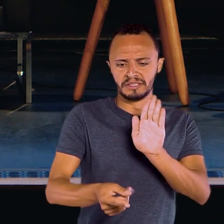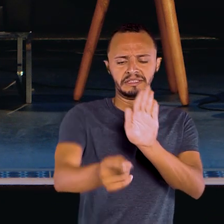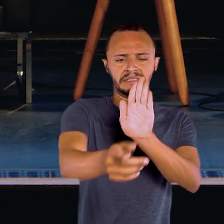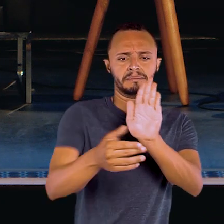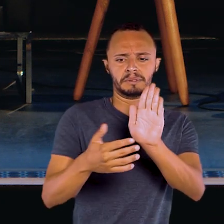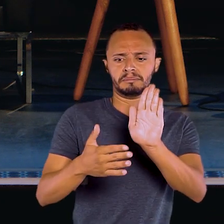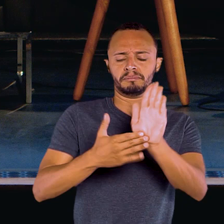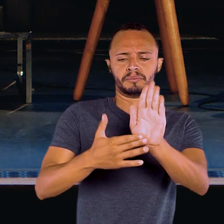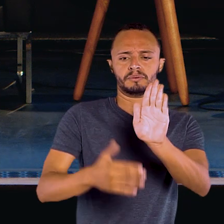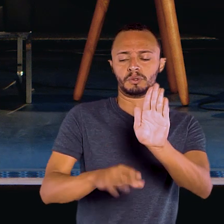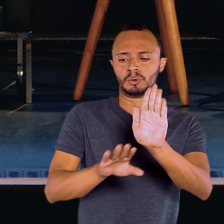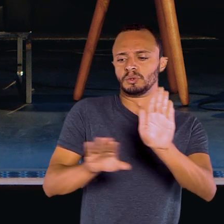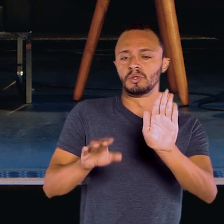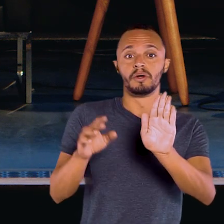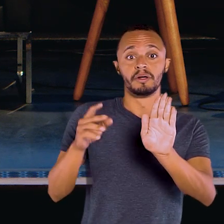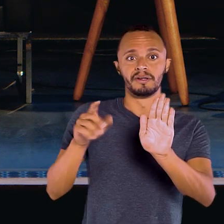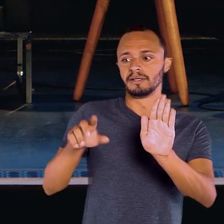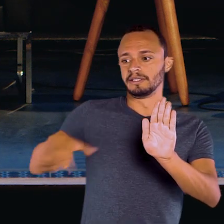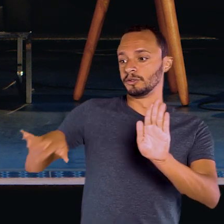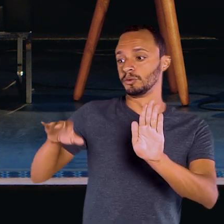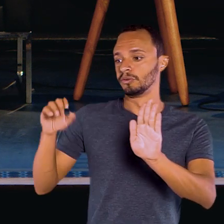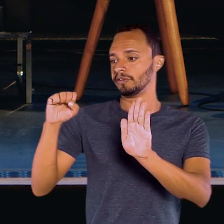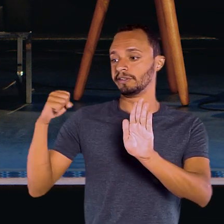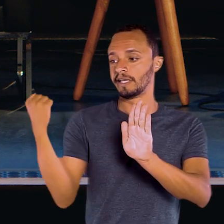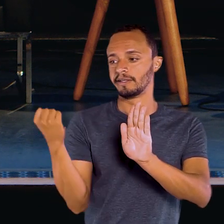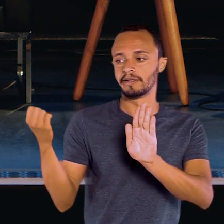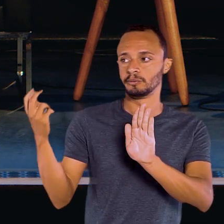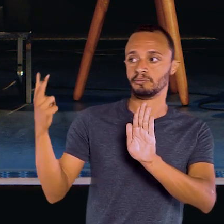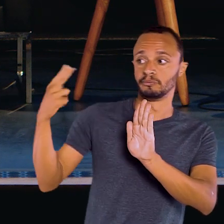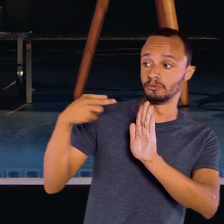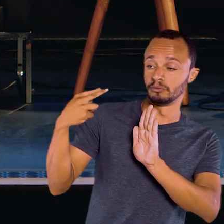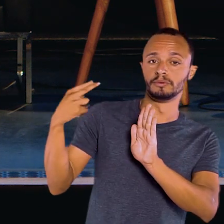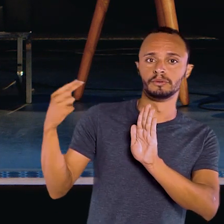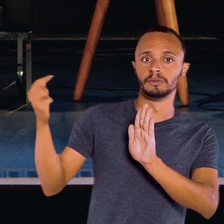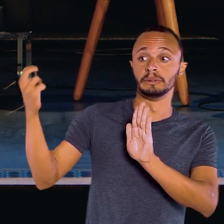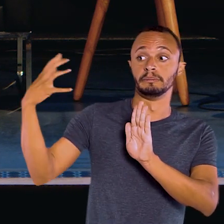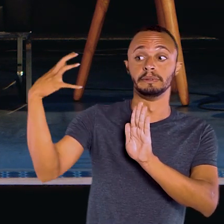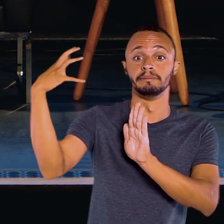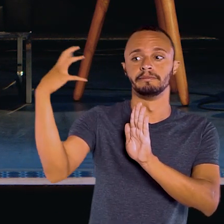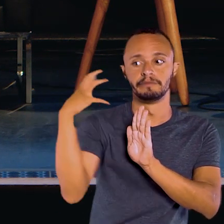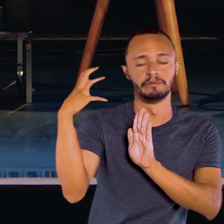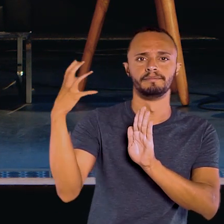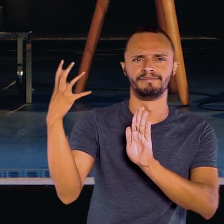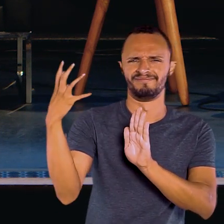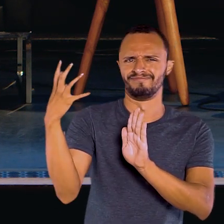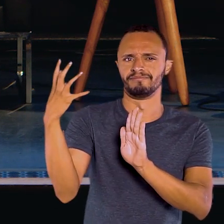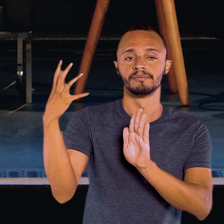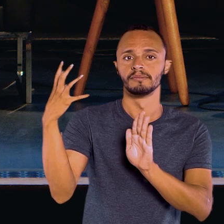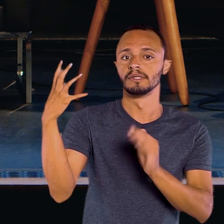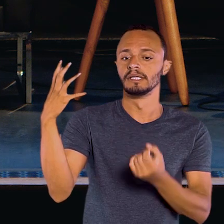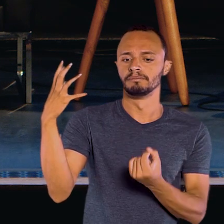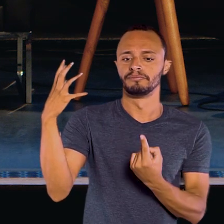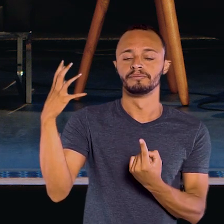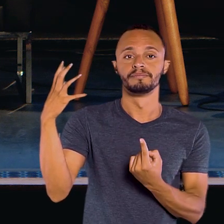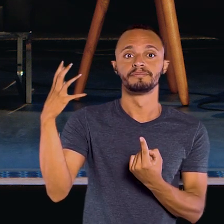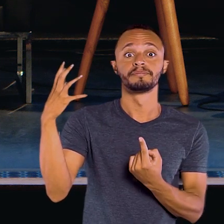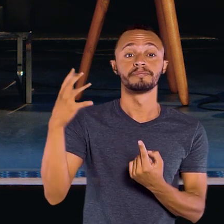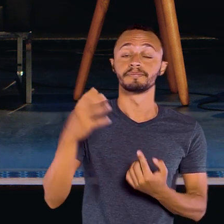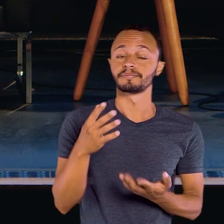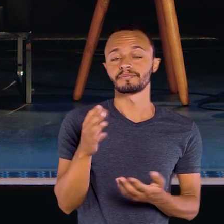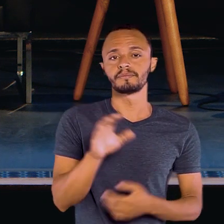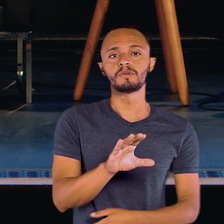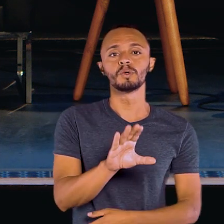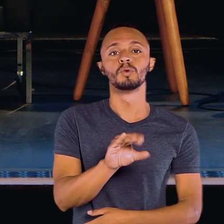acho, né? A própria Conceição, acho que hoje menos, mas teve uma época que, meu Deus, toda matéria de jornal,